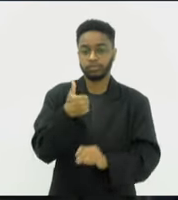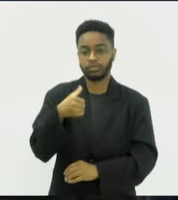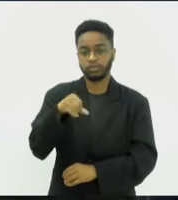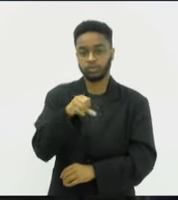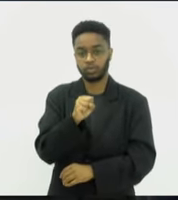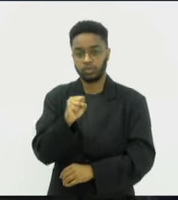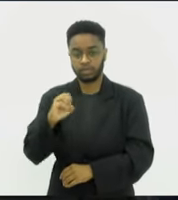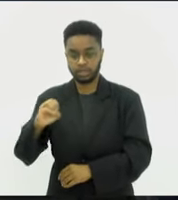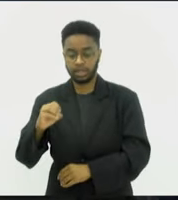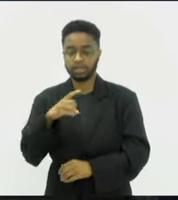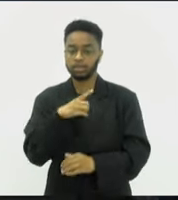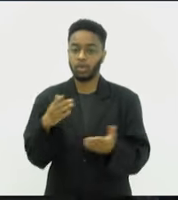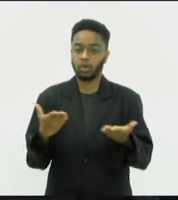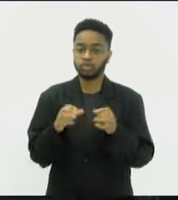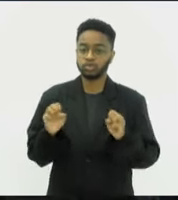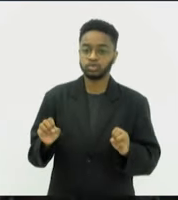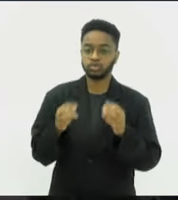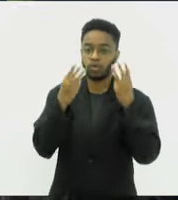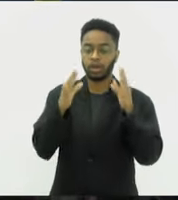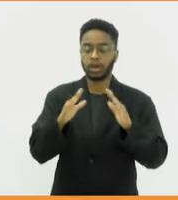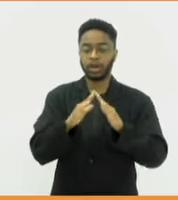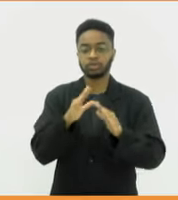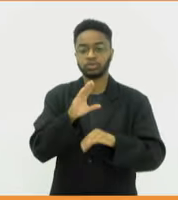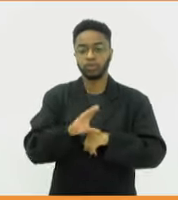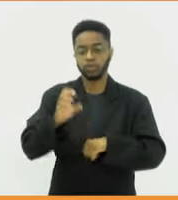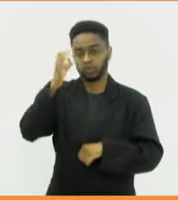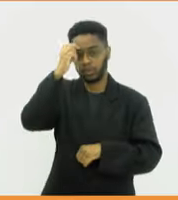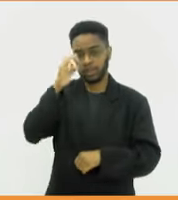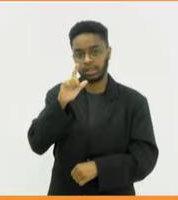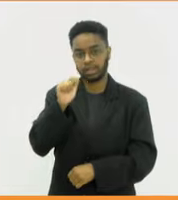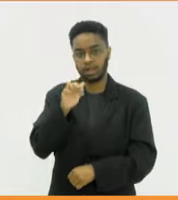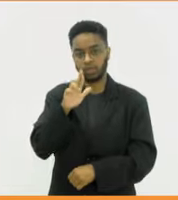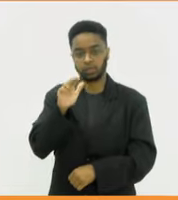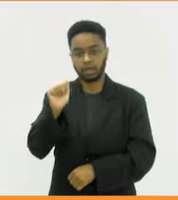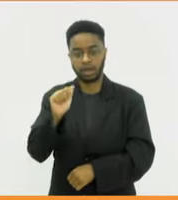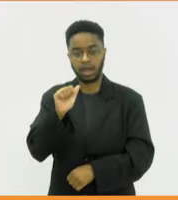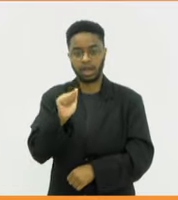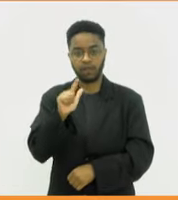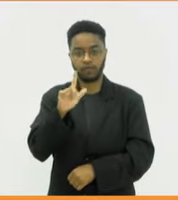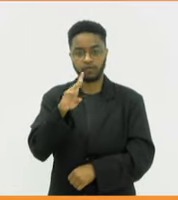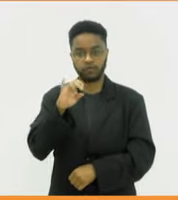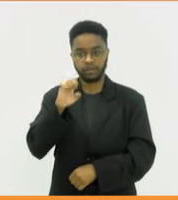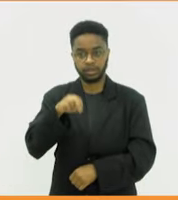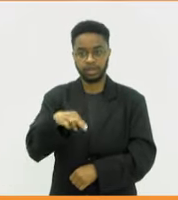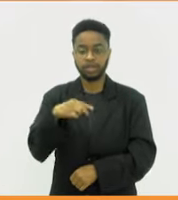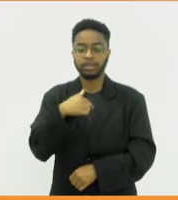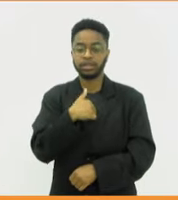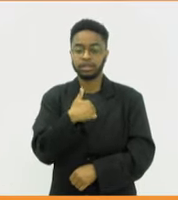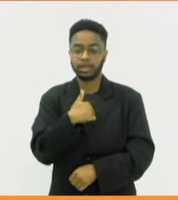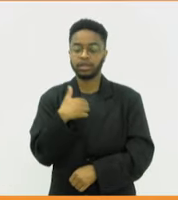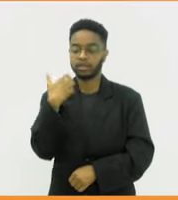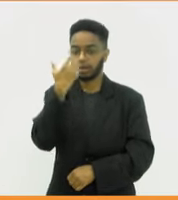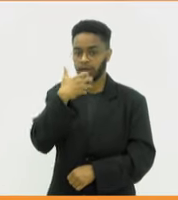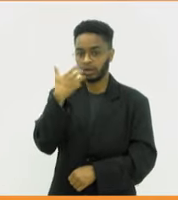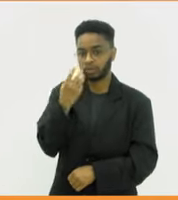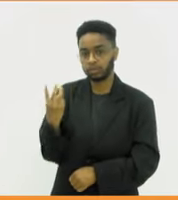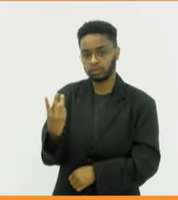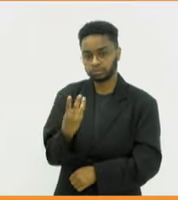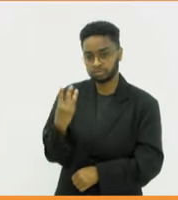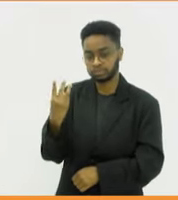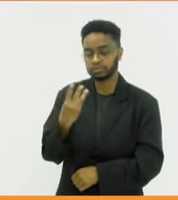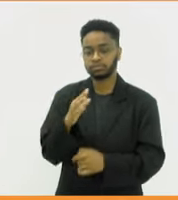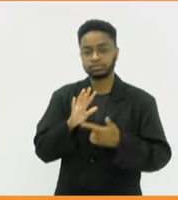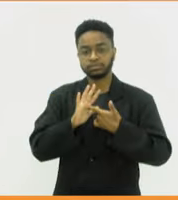às 8 da noite, na Casa de Cultura Laura Alvim. O trio de cantores e compositores Biafra, Dalto e Nico Rezende vai